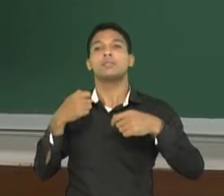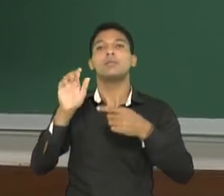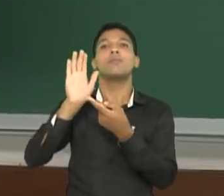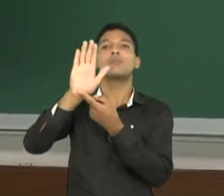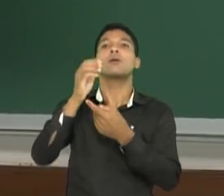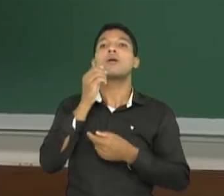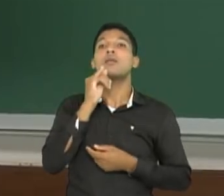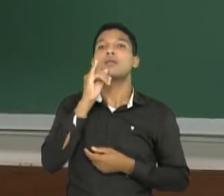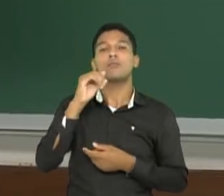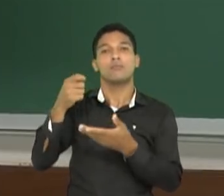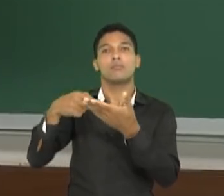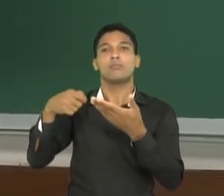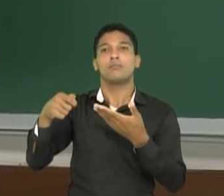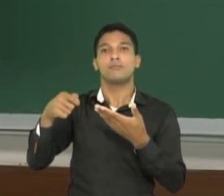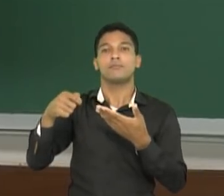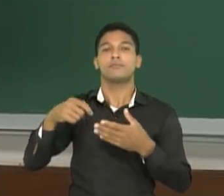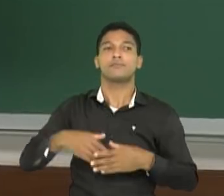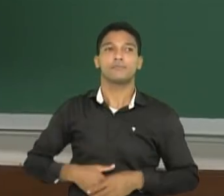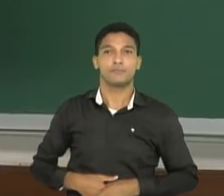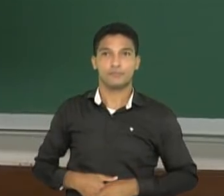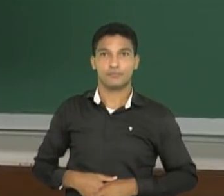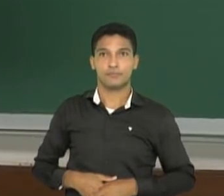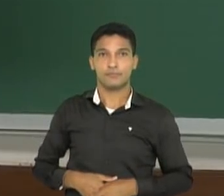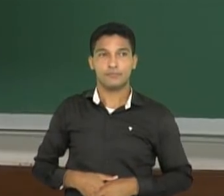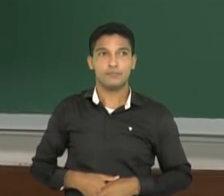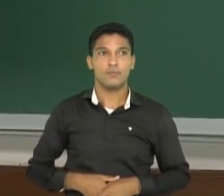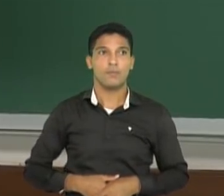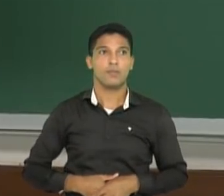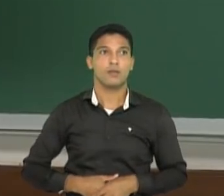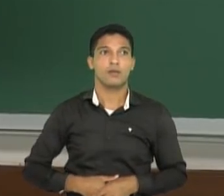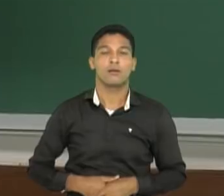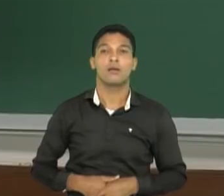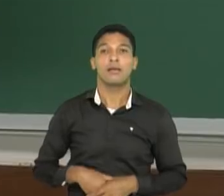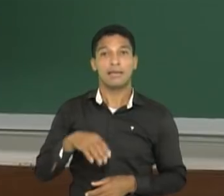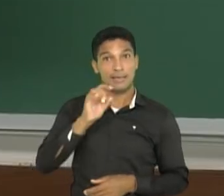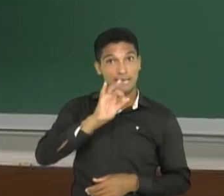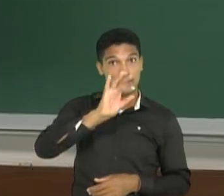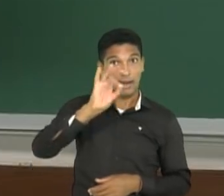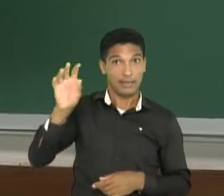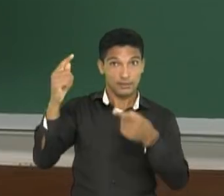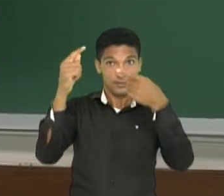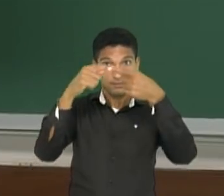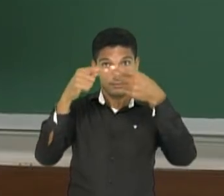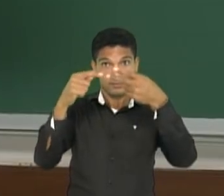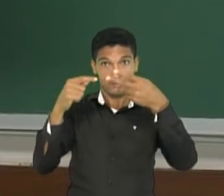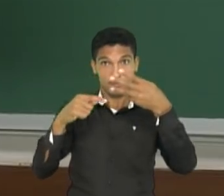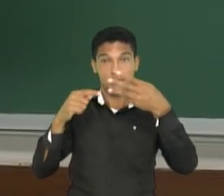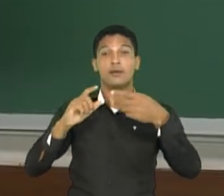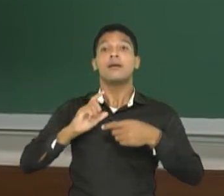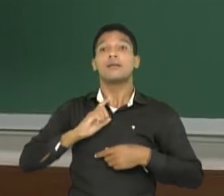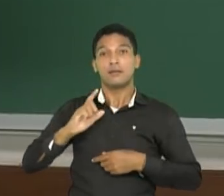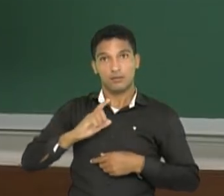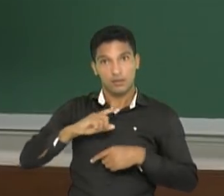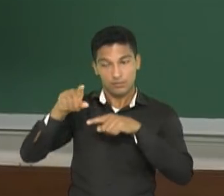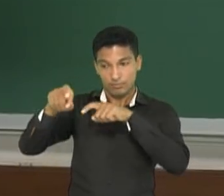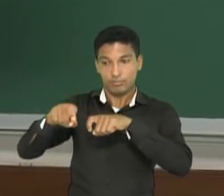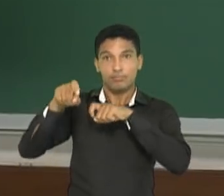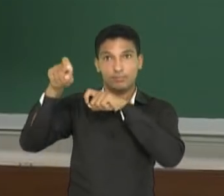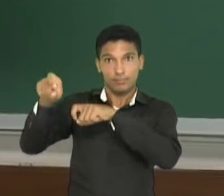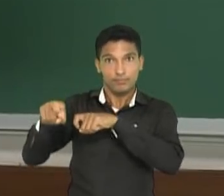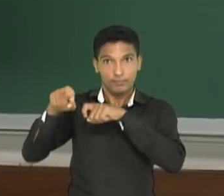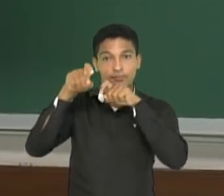subdivisão em sub-regiões, né? E em cada uma delas tem uma atividade principal que nós falamos. Então vamos corrigir juntos lá